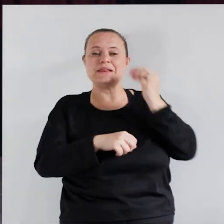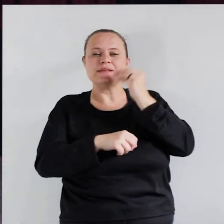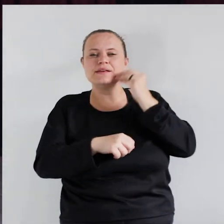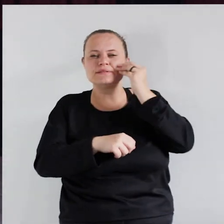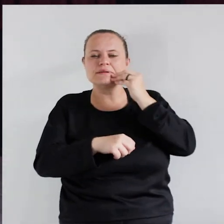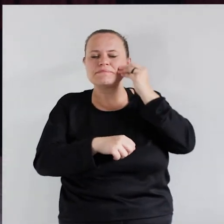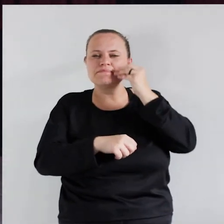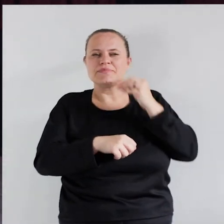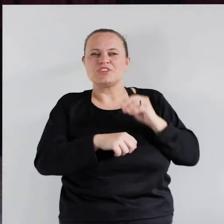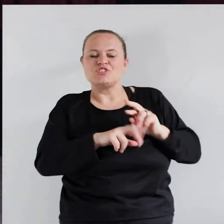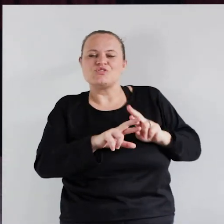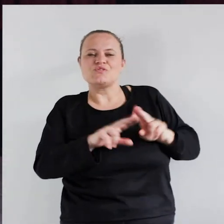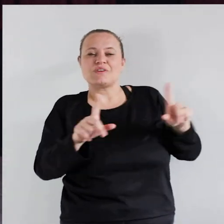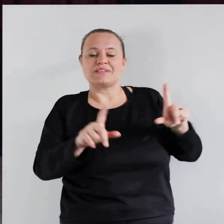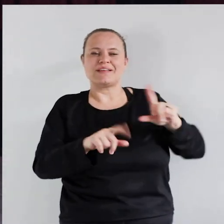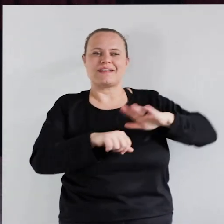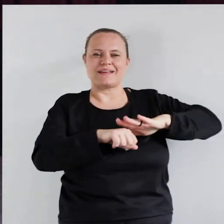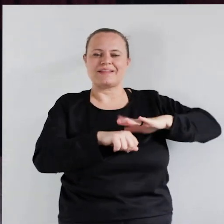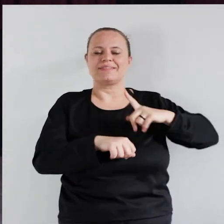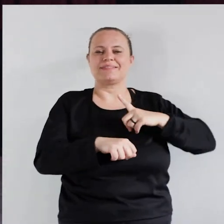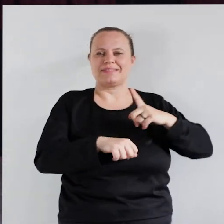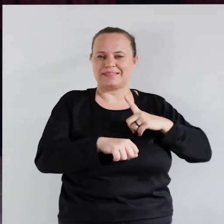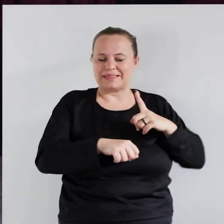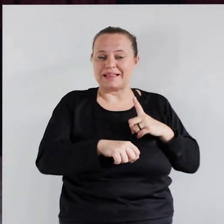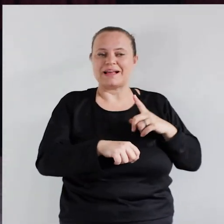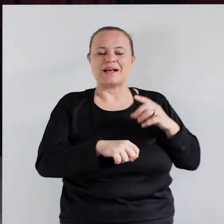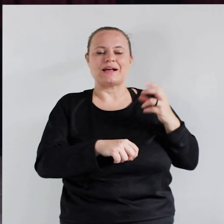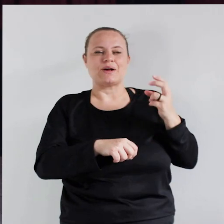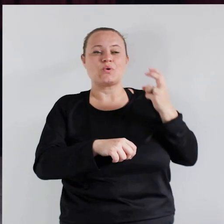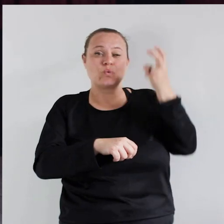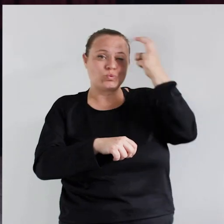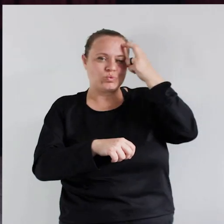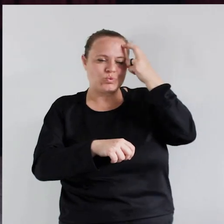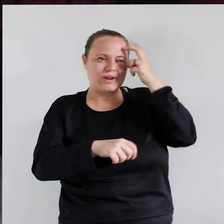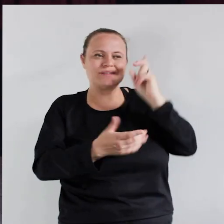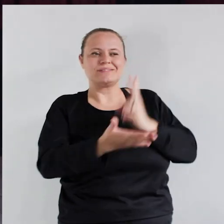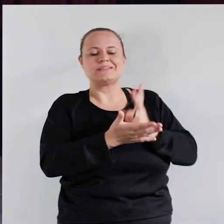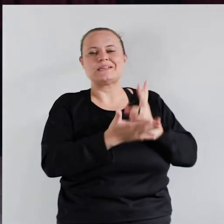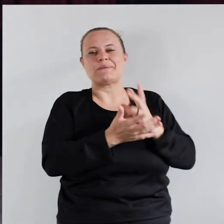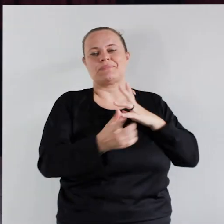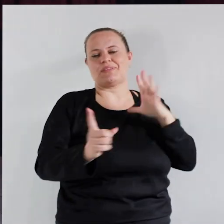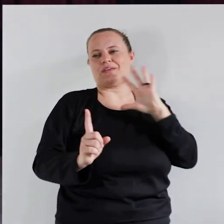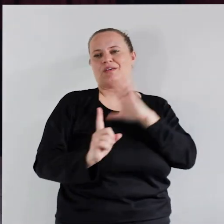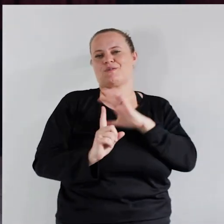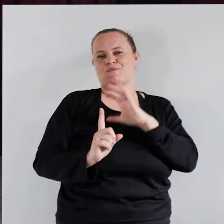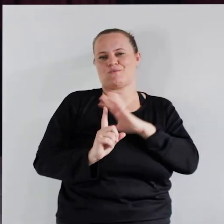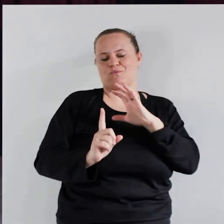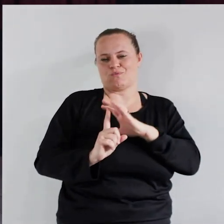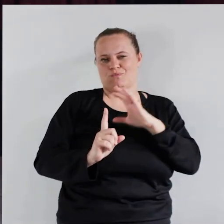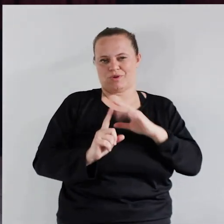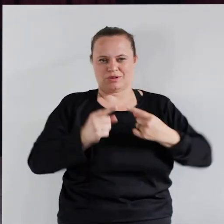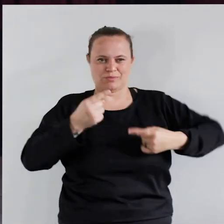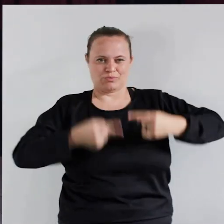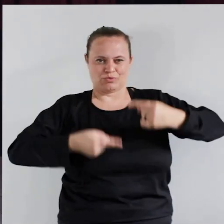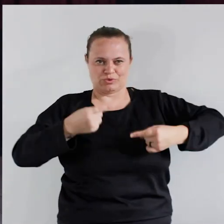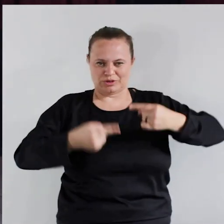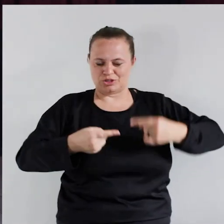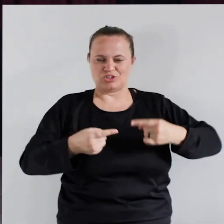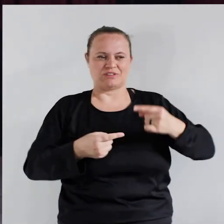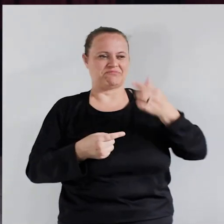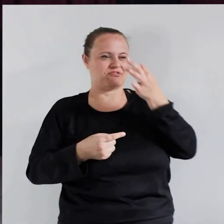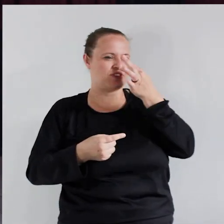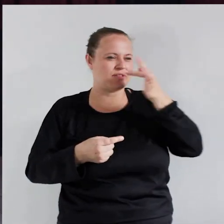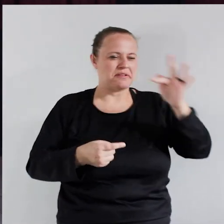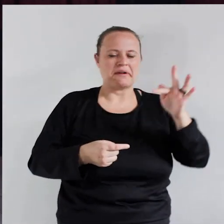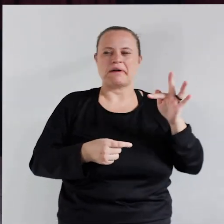de um coletivo cultural, dessas experiências mais informais, ela está extremamente impactada pela política pública,